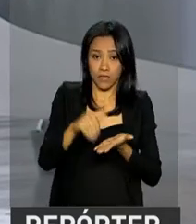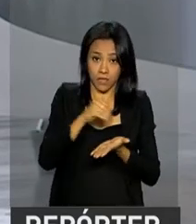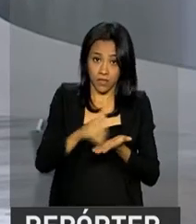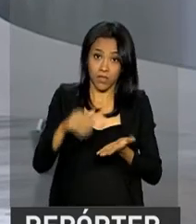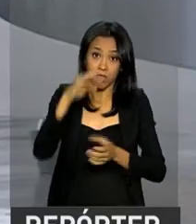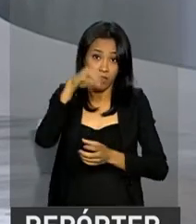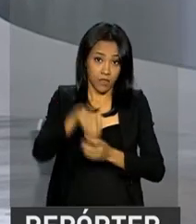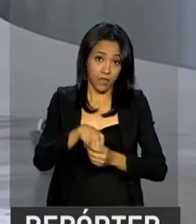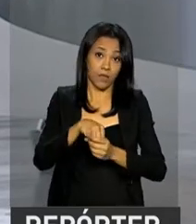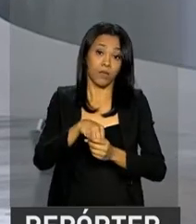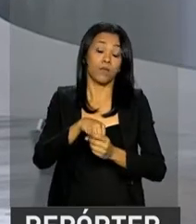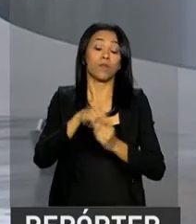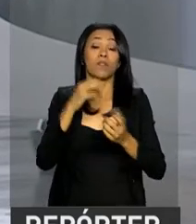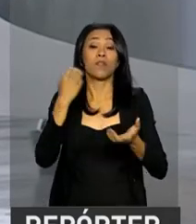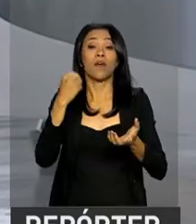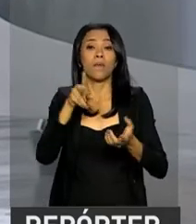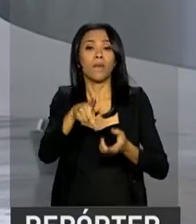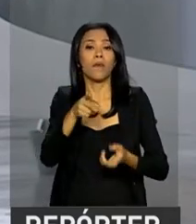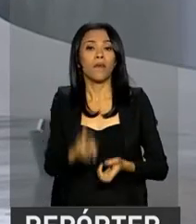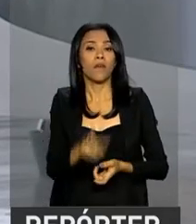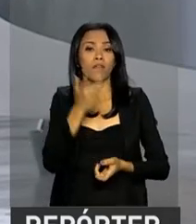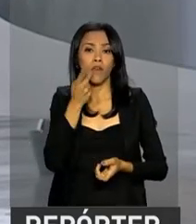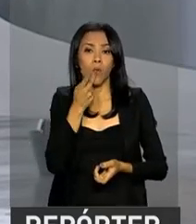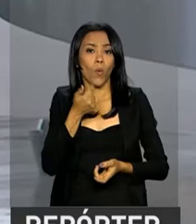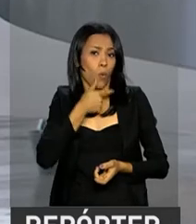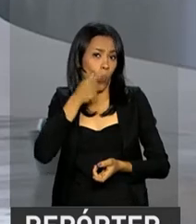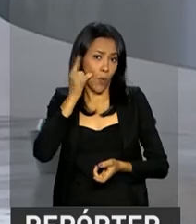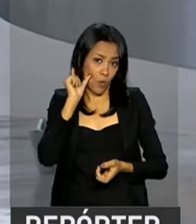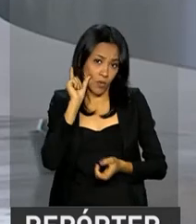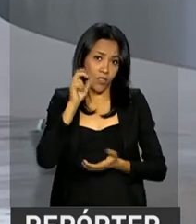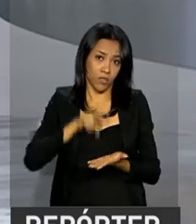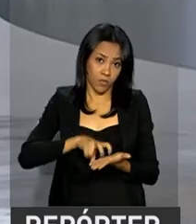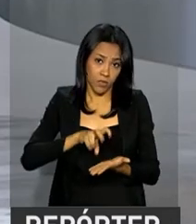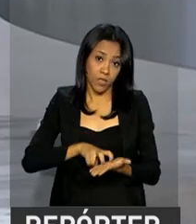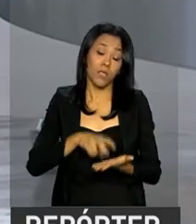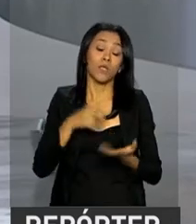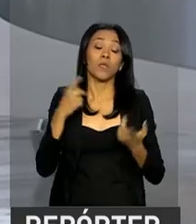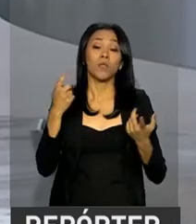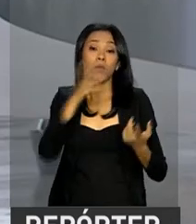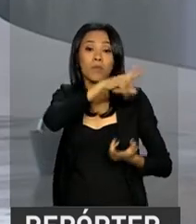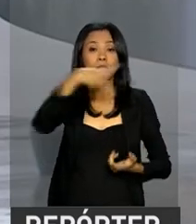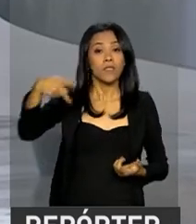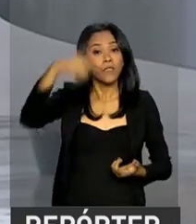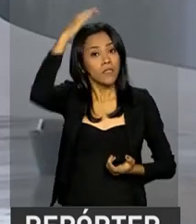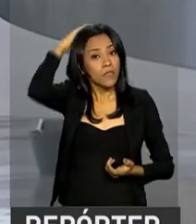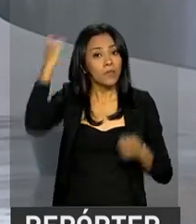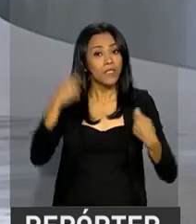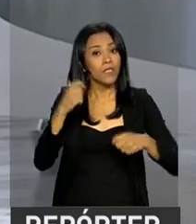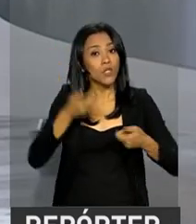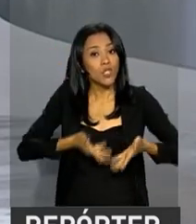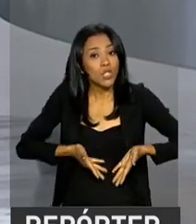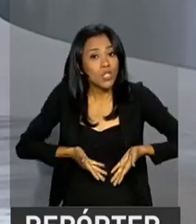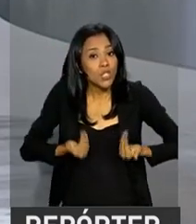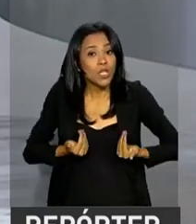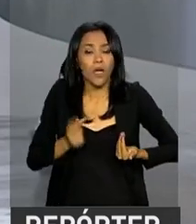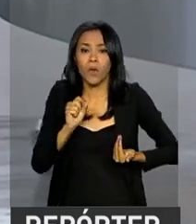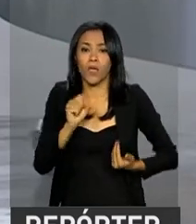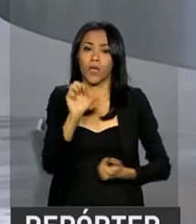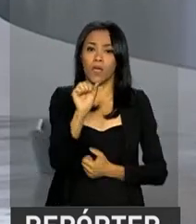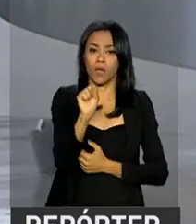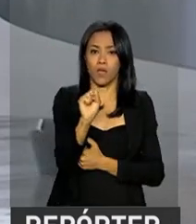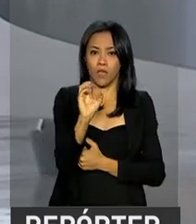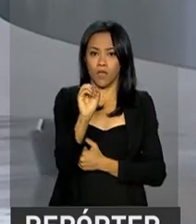da república informou que na manhã de ontem o presidente passou pelo procedimento de retirada da sonda vesical